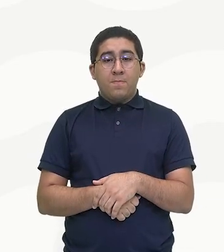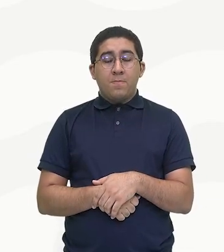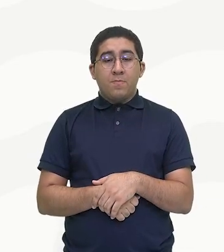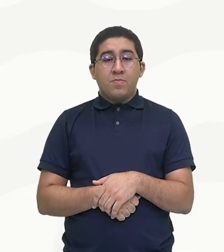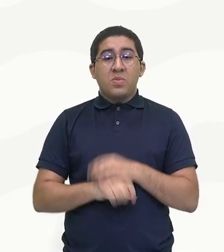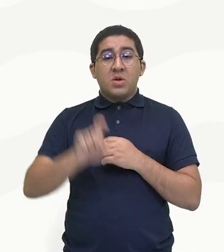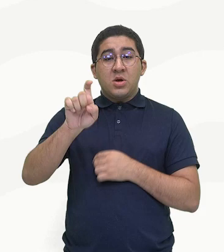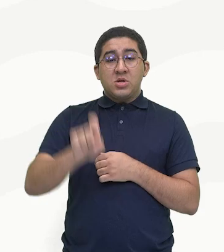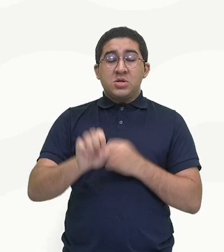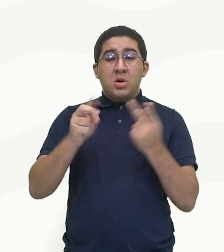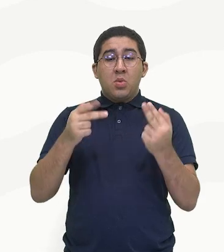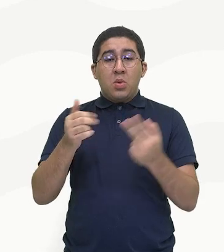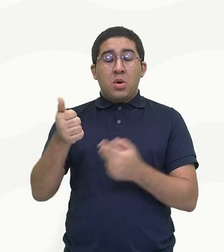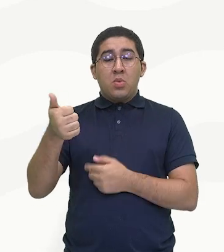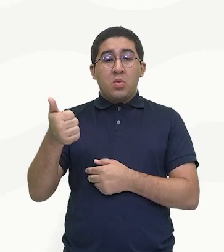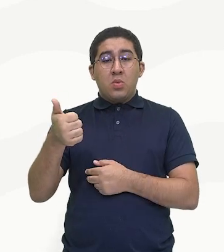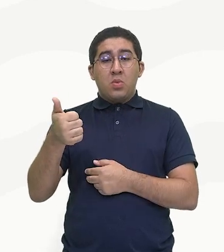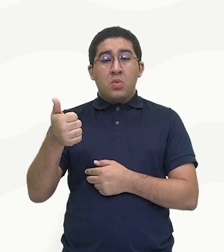X vai ser igual a